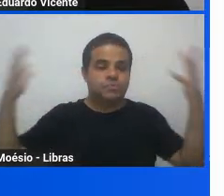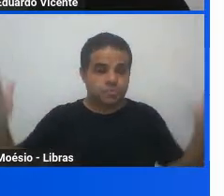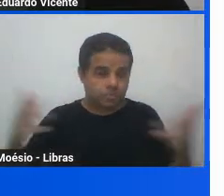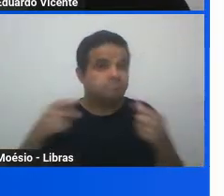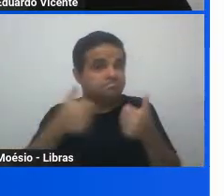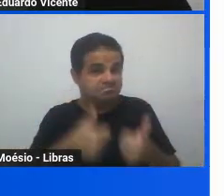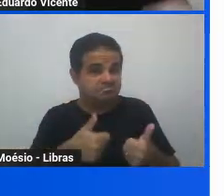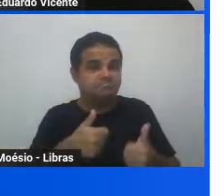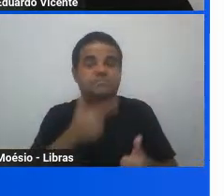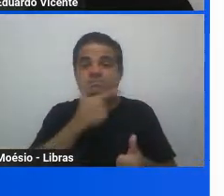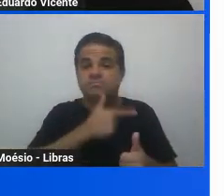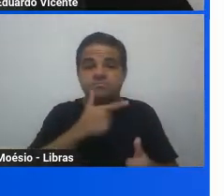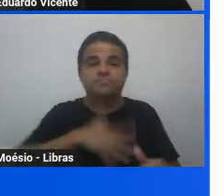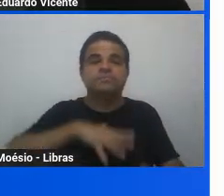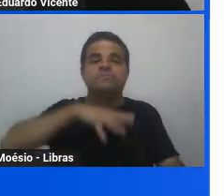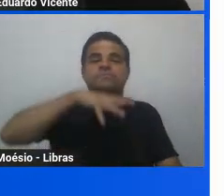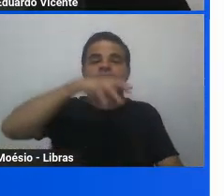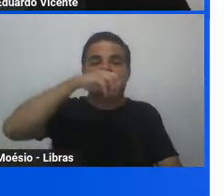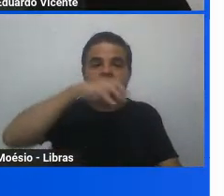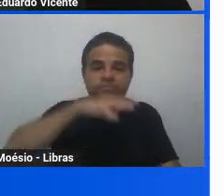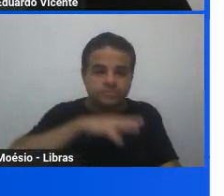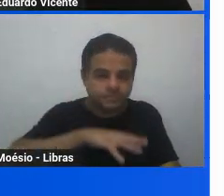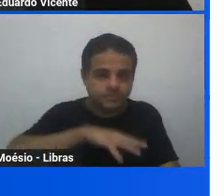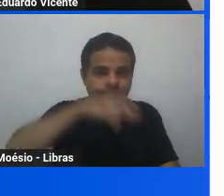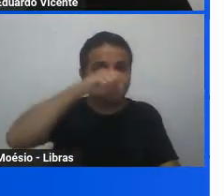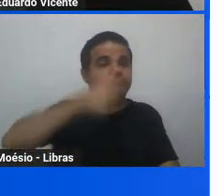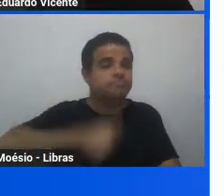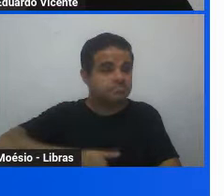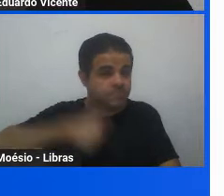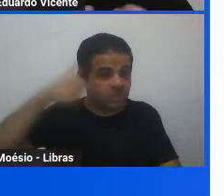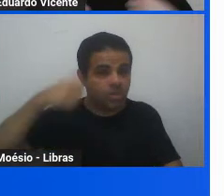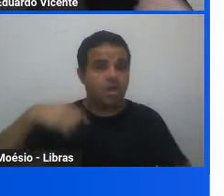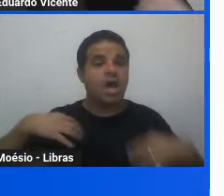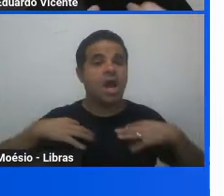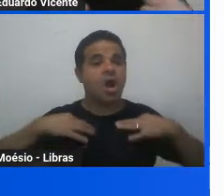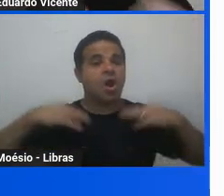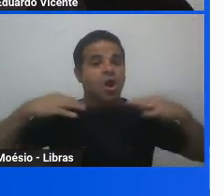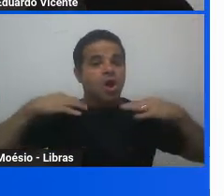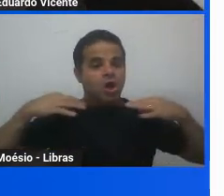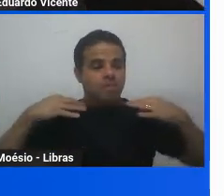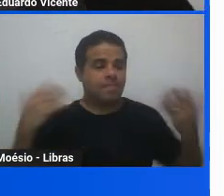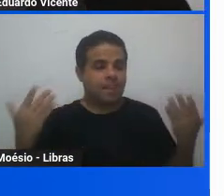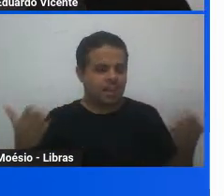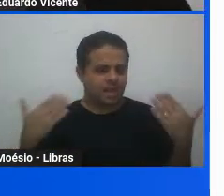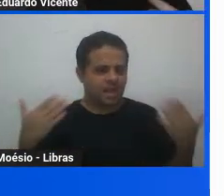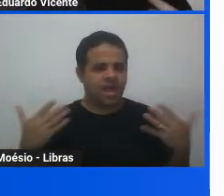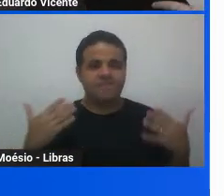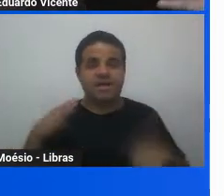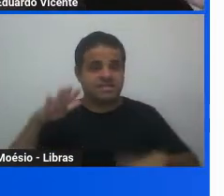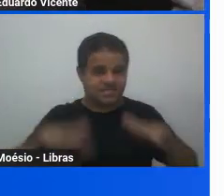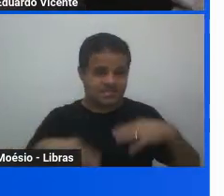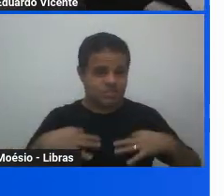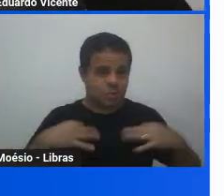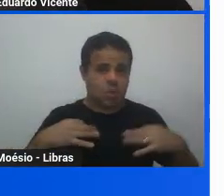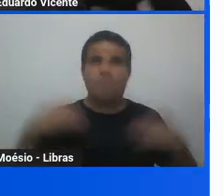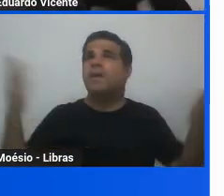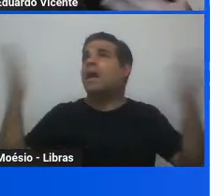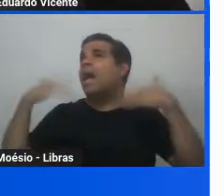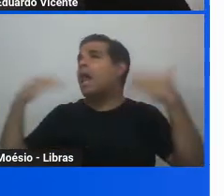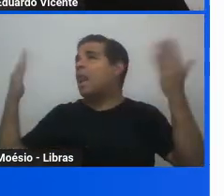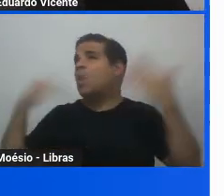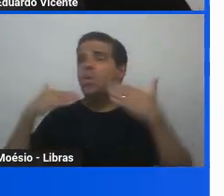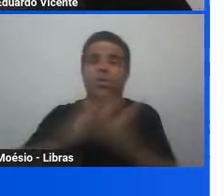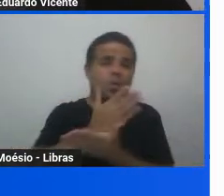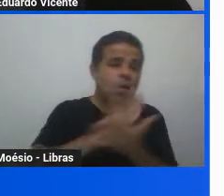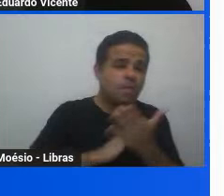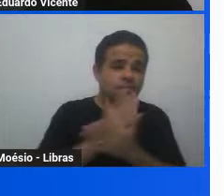ocorrendo tem mais oxigênio, consegue respirar. Vou afrouxar as roupas, porque às vezes aquele calor está